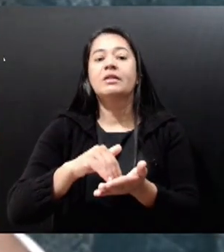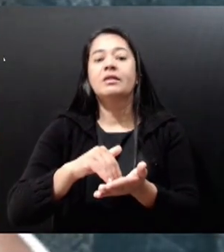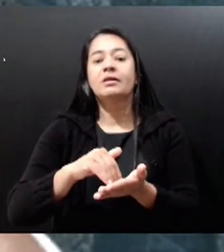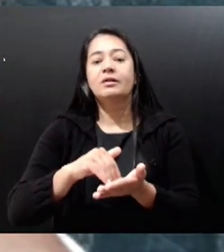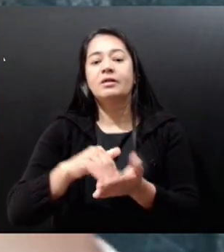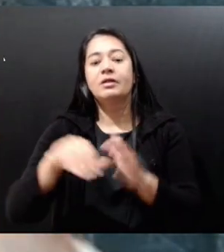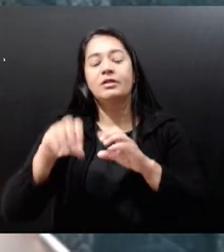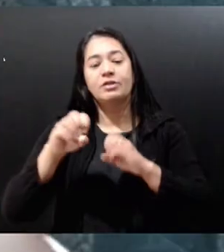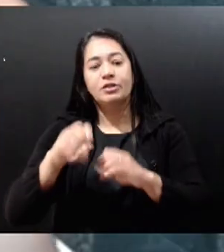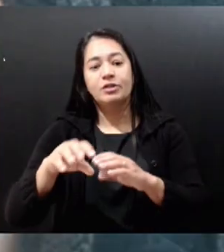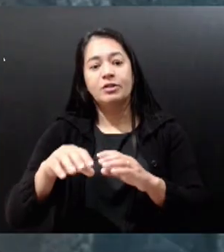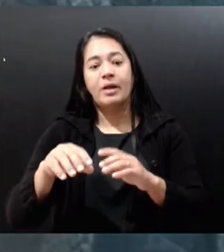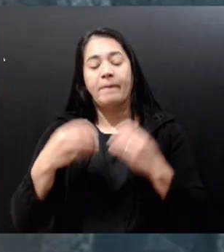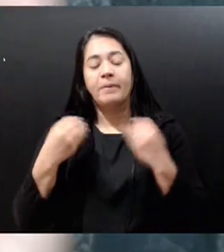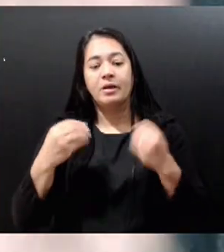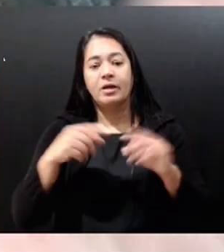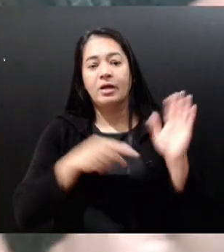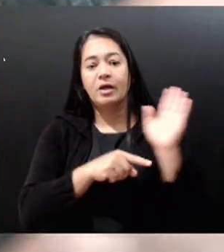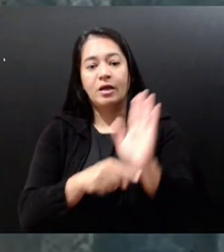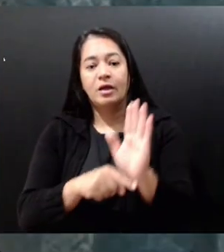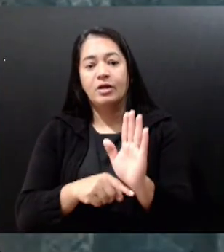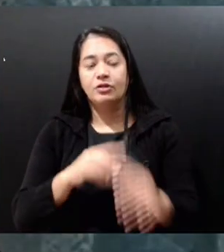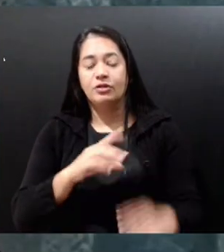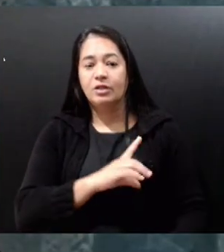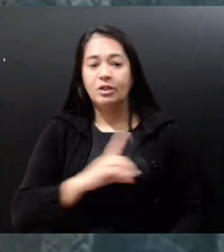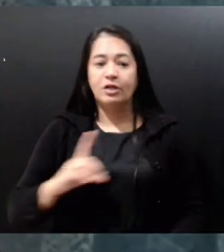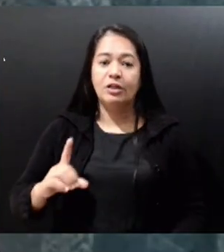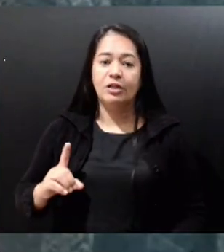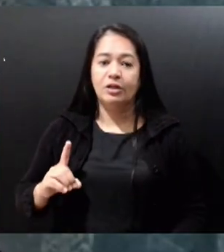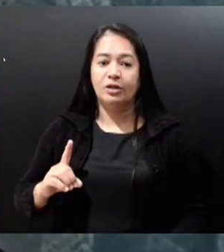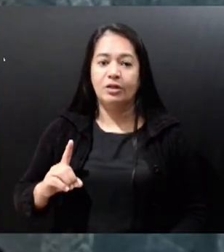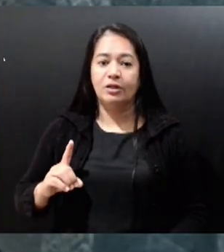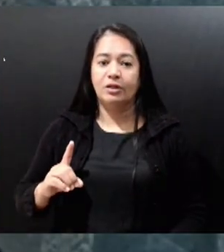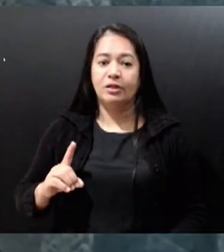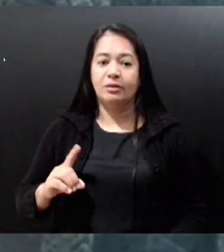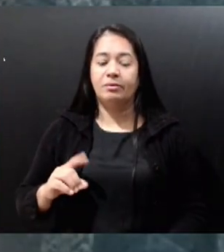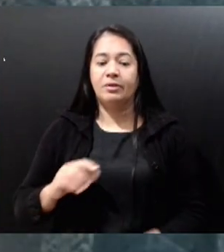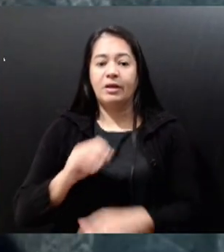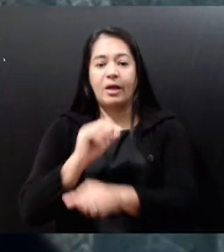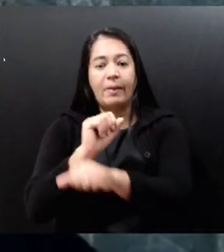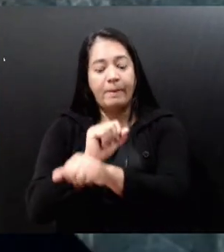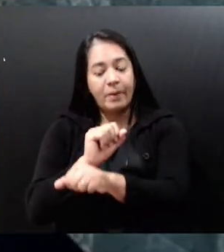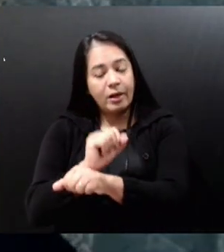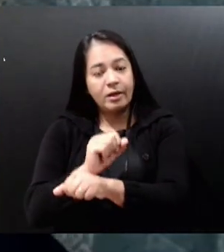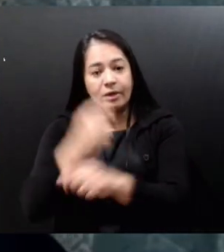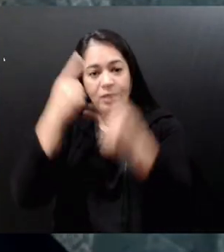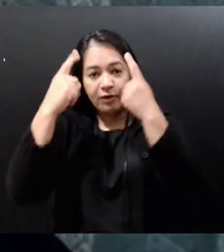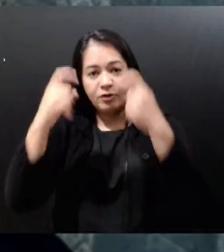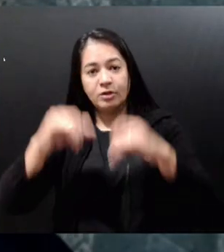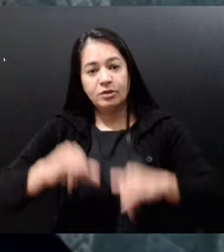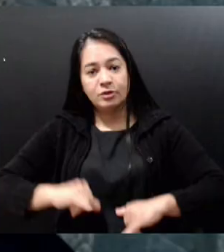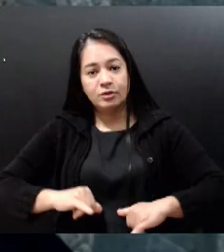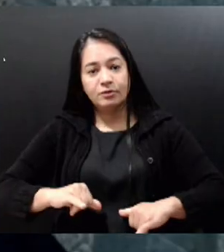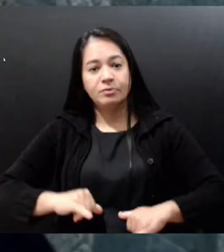a diretora a parar processos de violência e sofrimento.